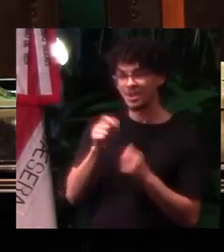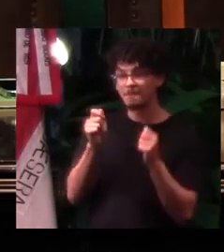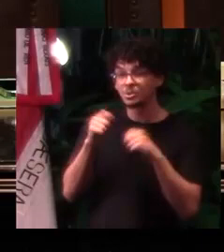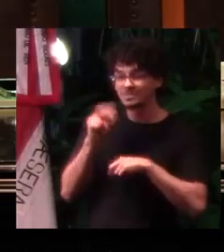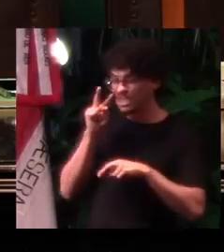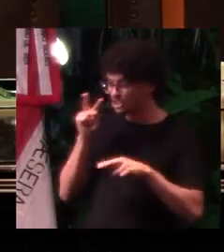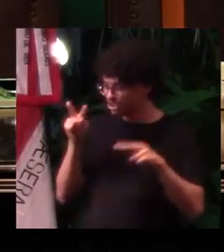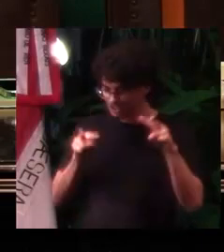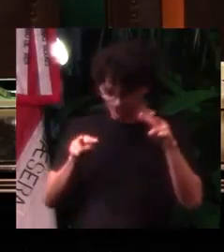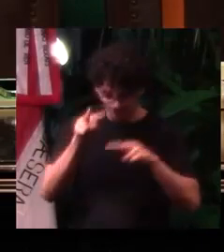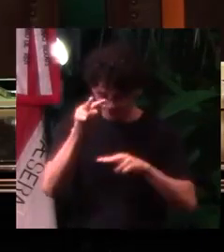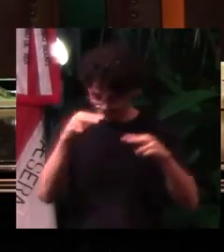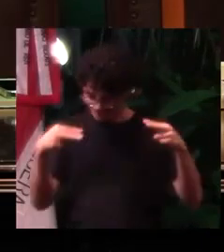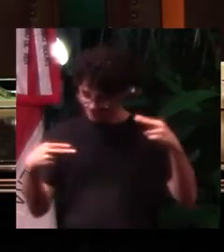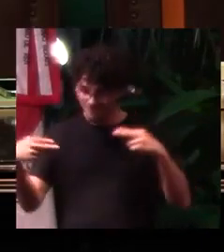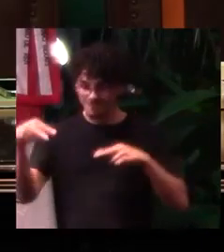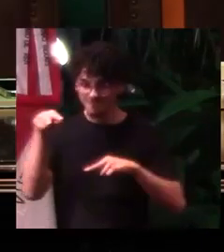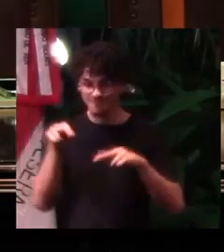nós conseguimos...